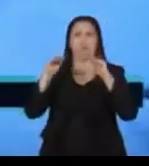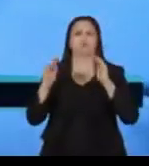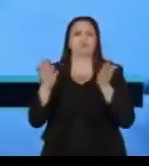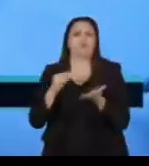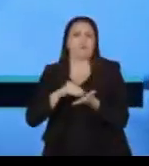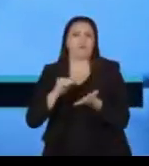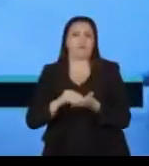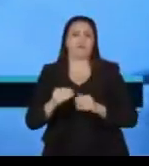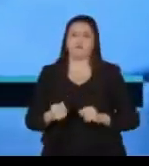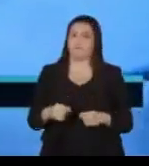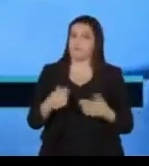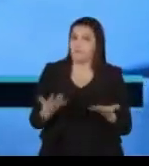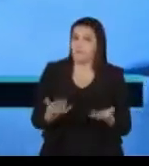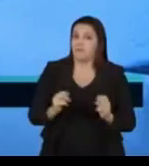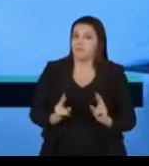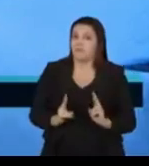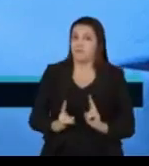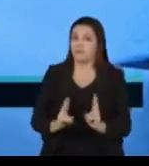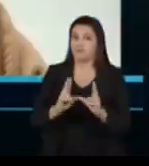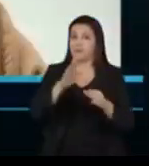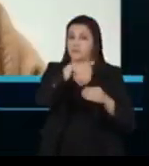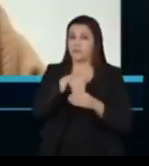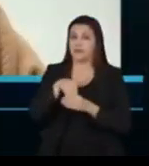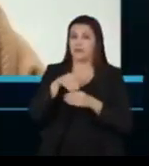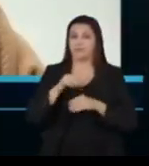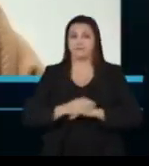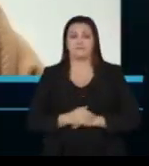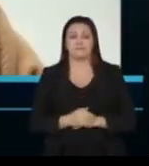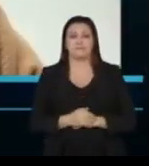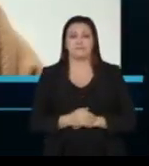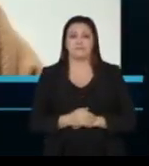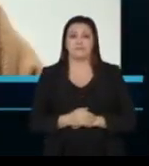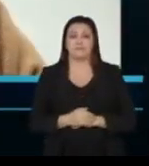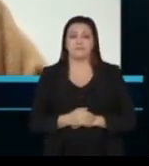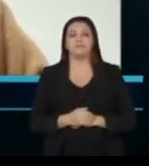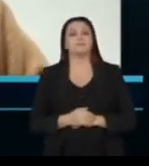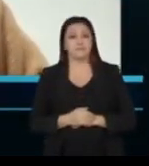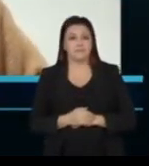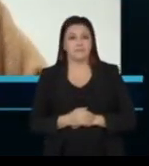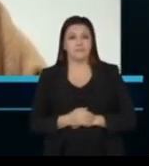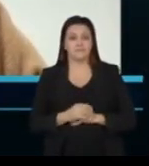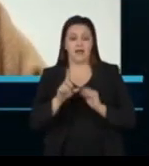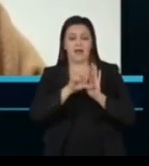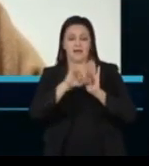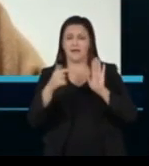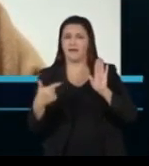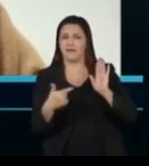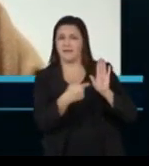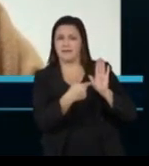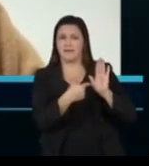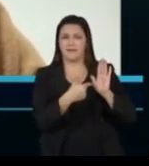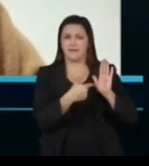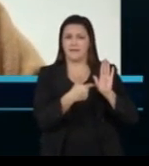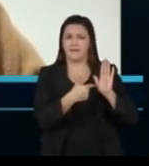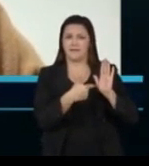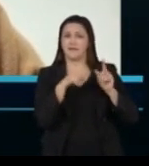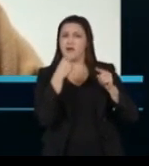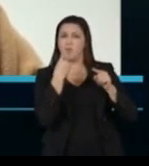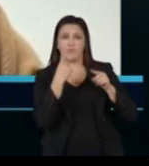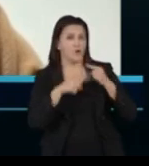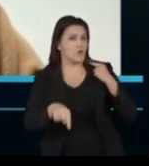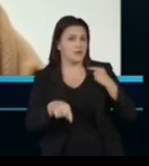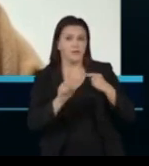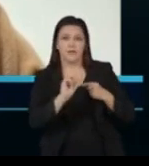podem continuar exercendo seus mandatos. Eu diria que a lei não impede que as duas coisas aconteçam.